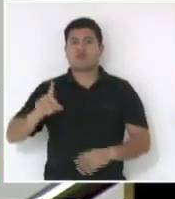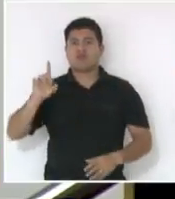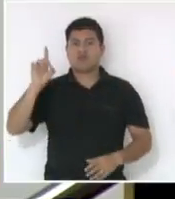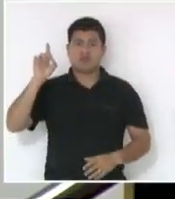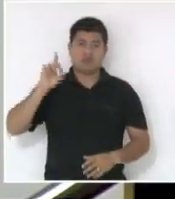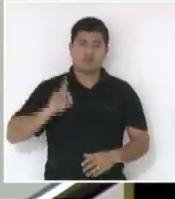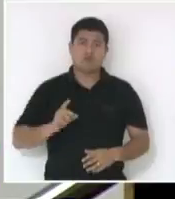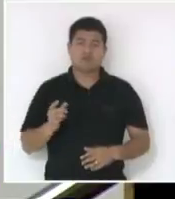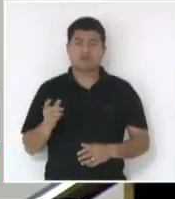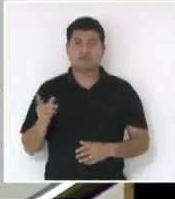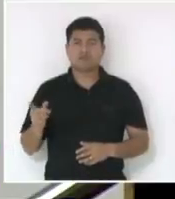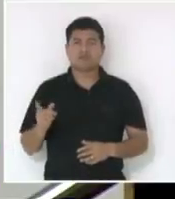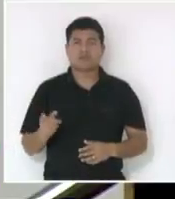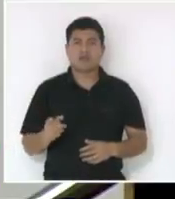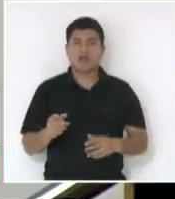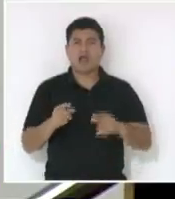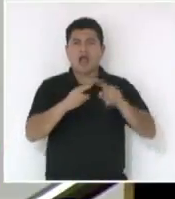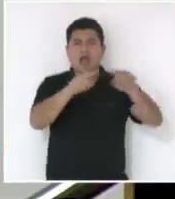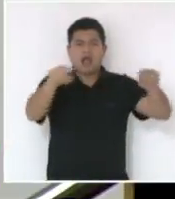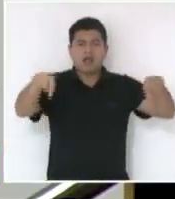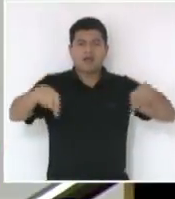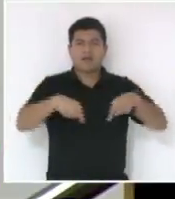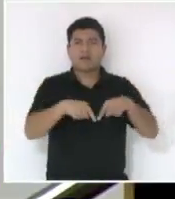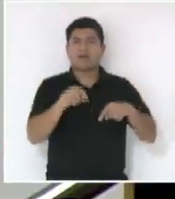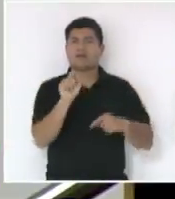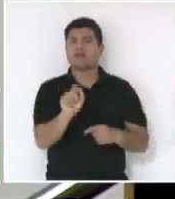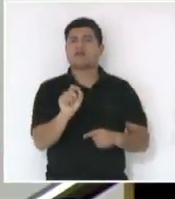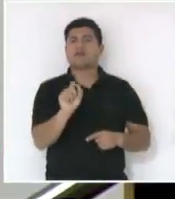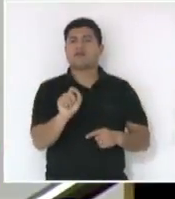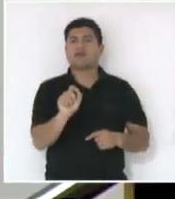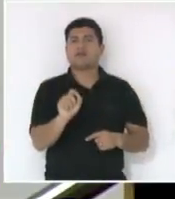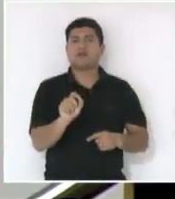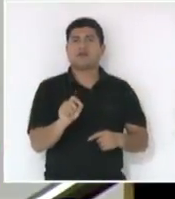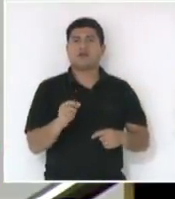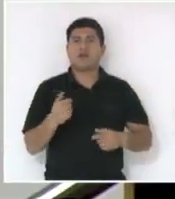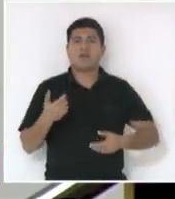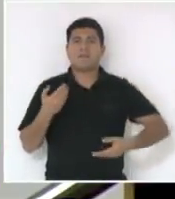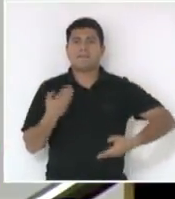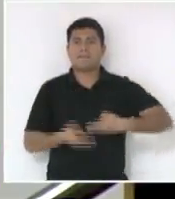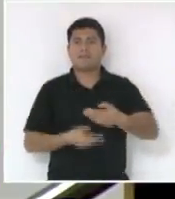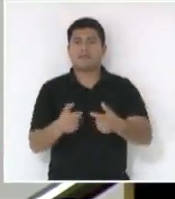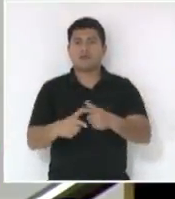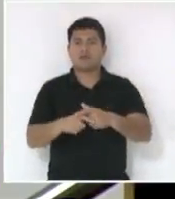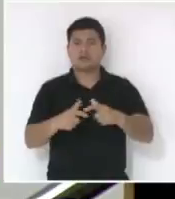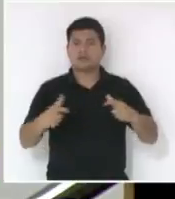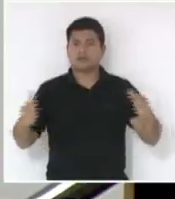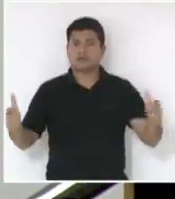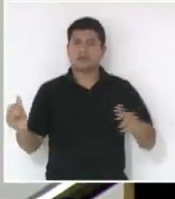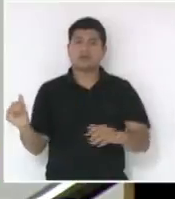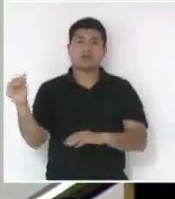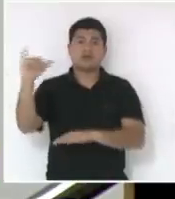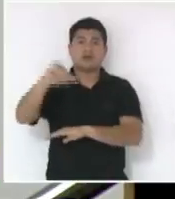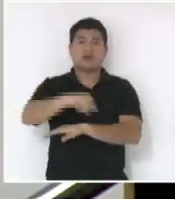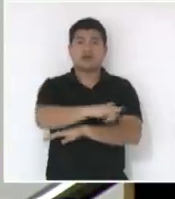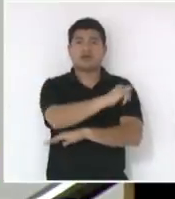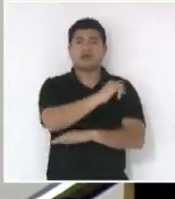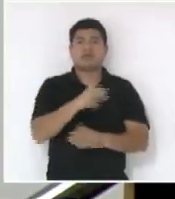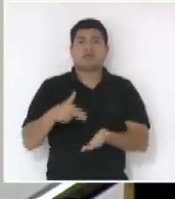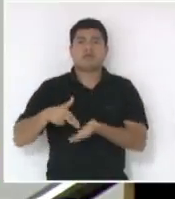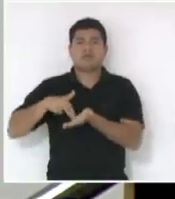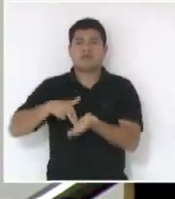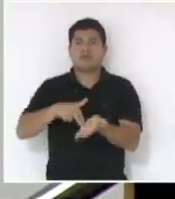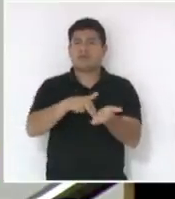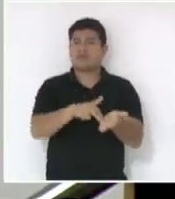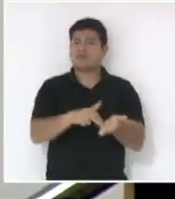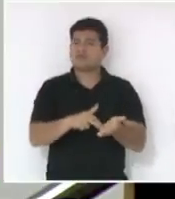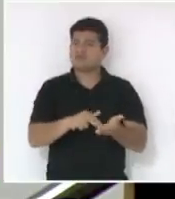A área em questão está destinada para o processo de expansão do aeroporto de Navegantes, fundamental para